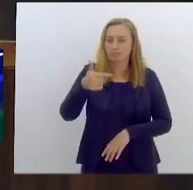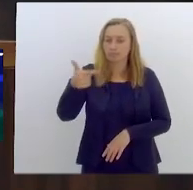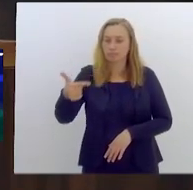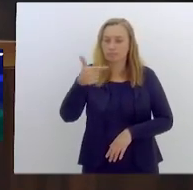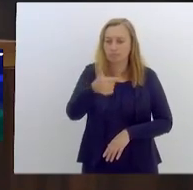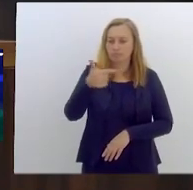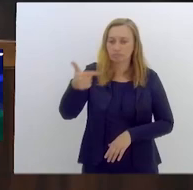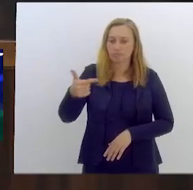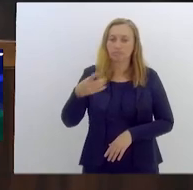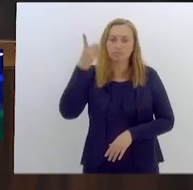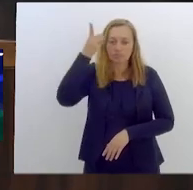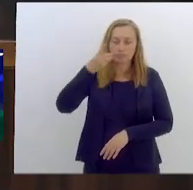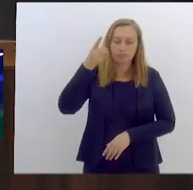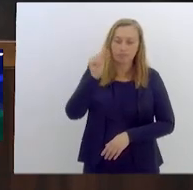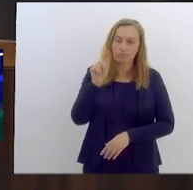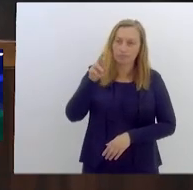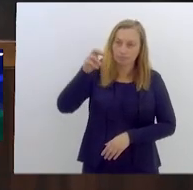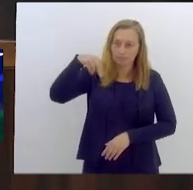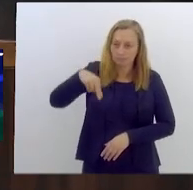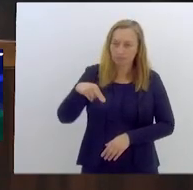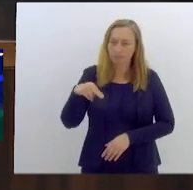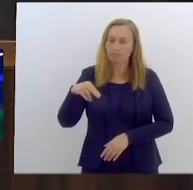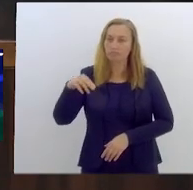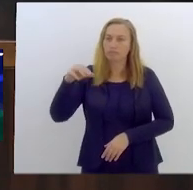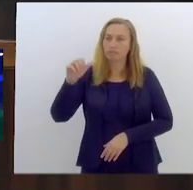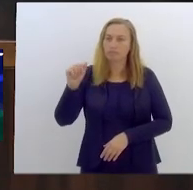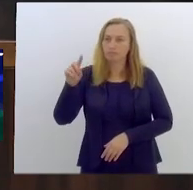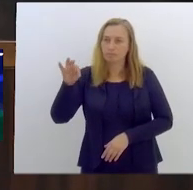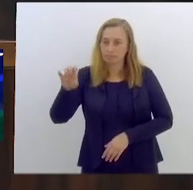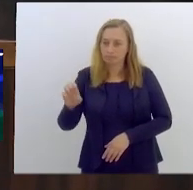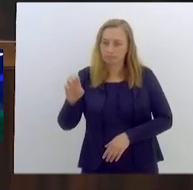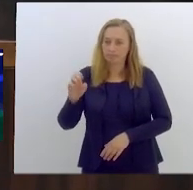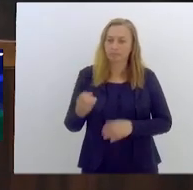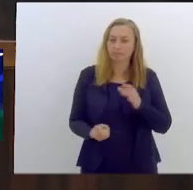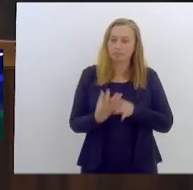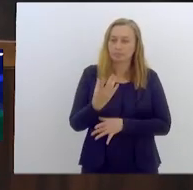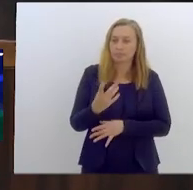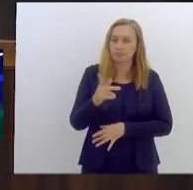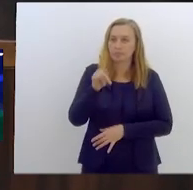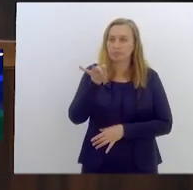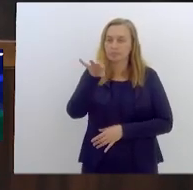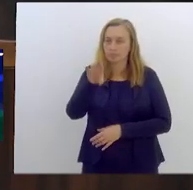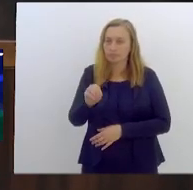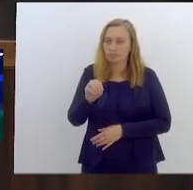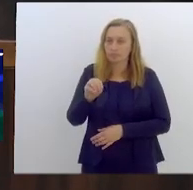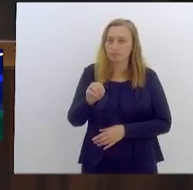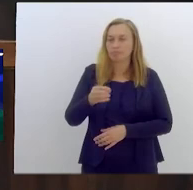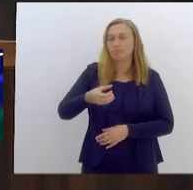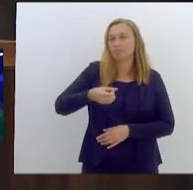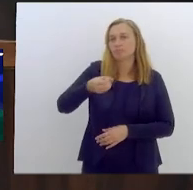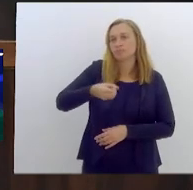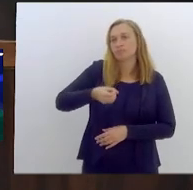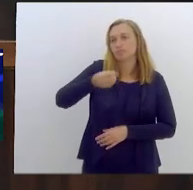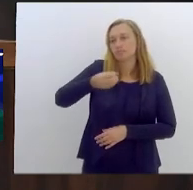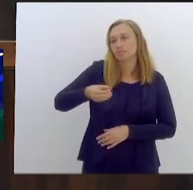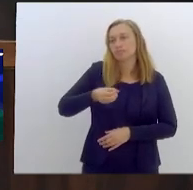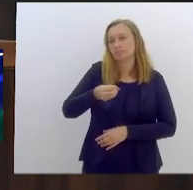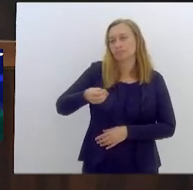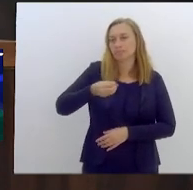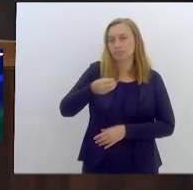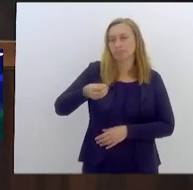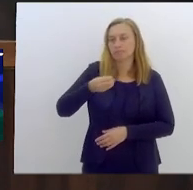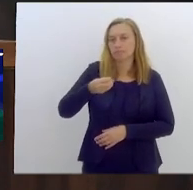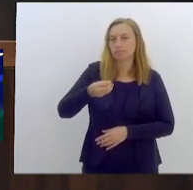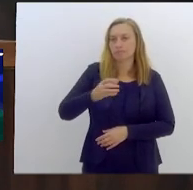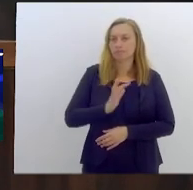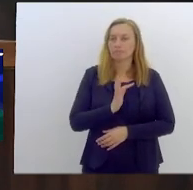22, de autoria do deputado Anderson Alexandre, que cria o polo cervejeiro artesanal da região das